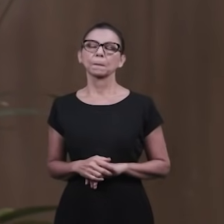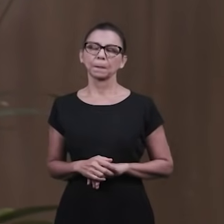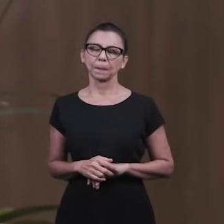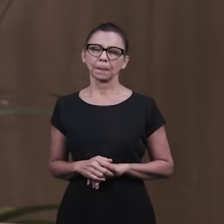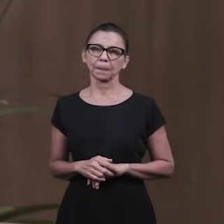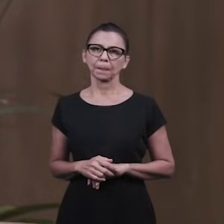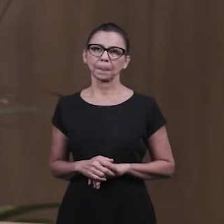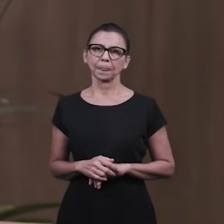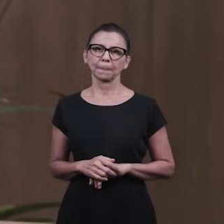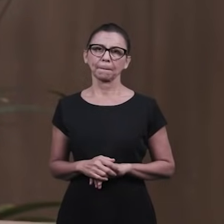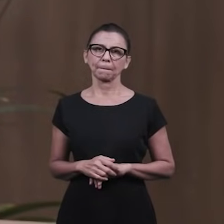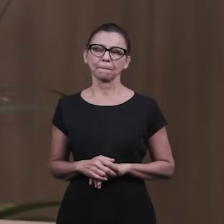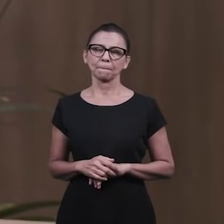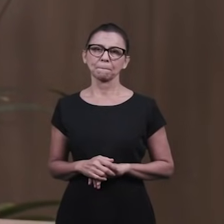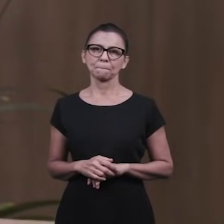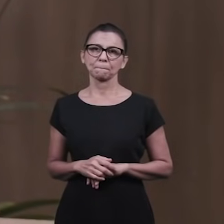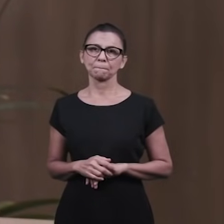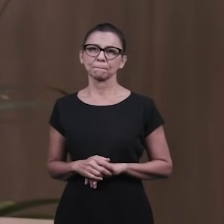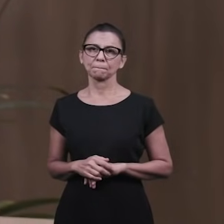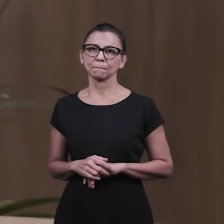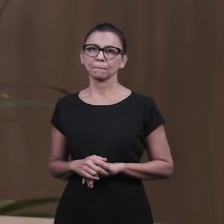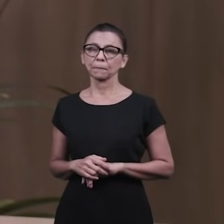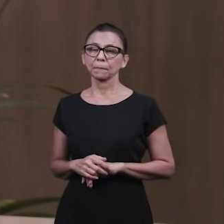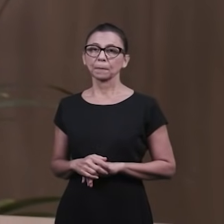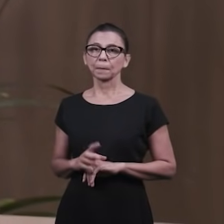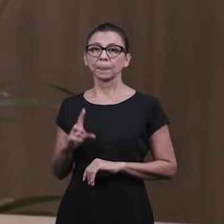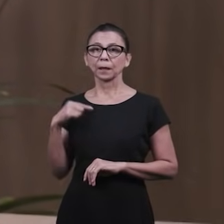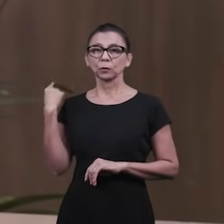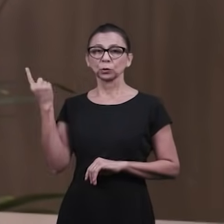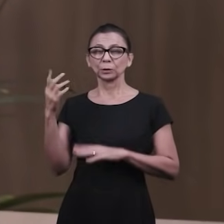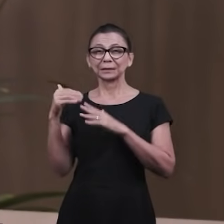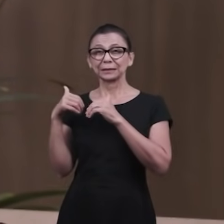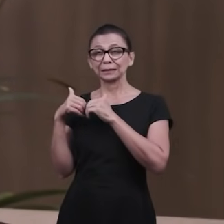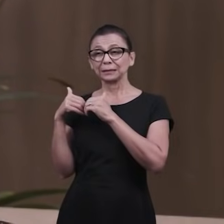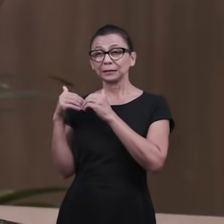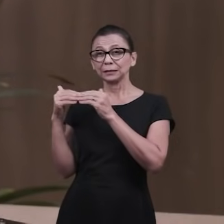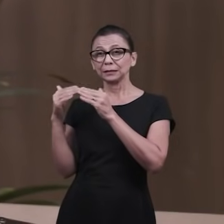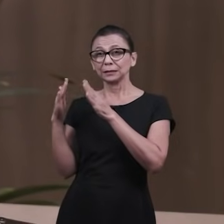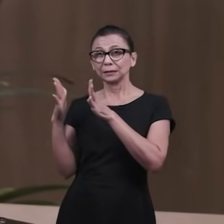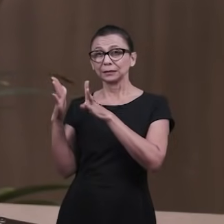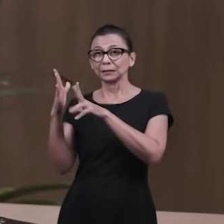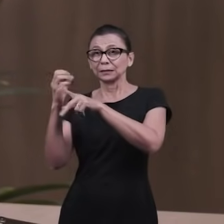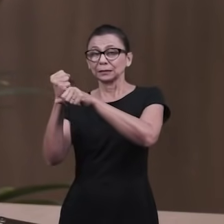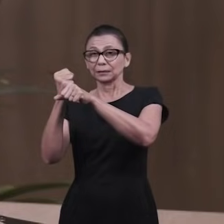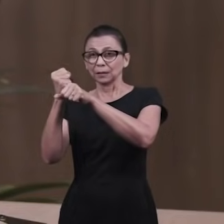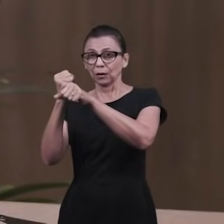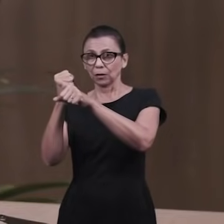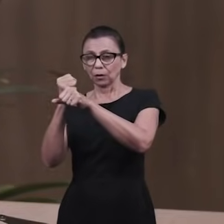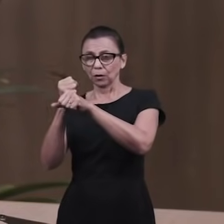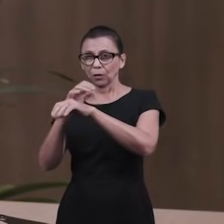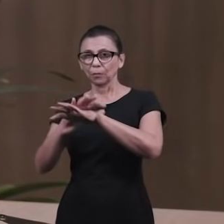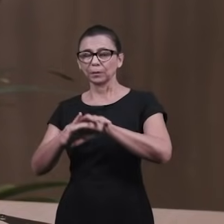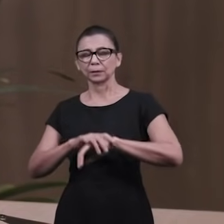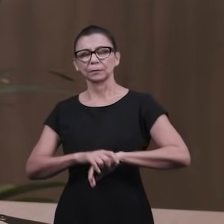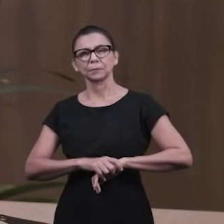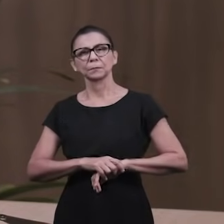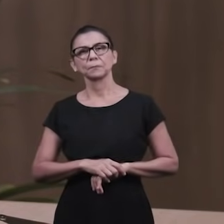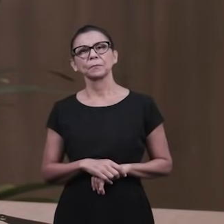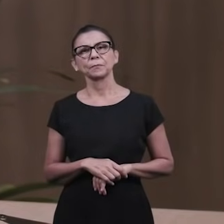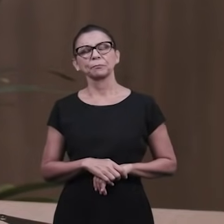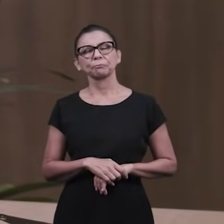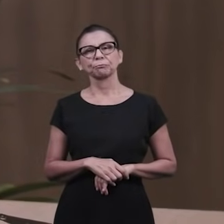Quando nós tivemos a experiência com essa obra, é bom que se diga, e as pessoas às vezes começam a